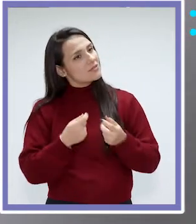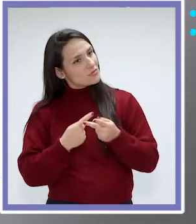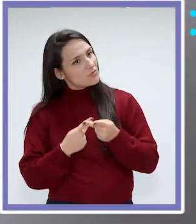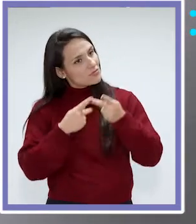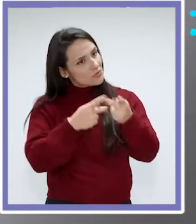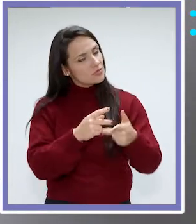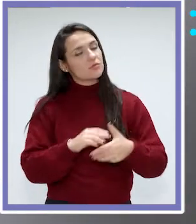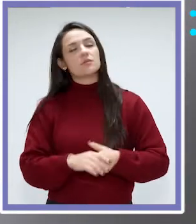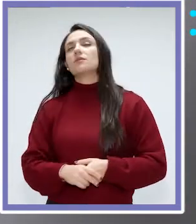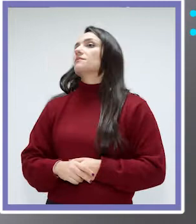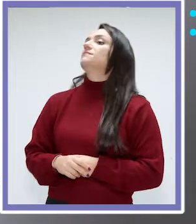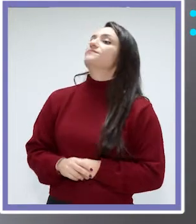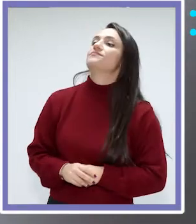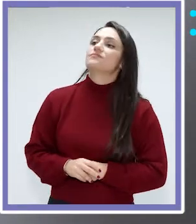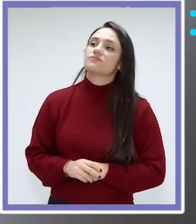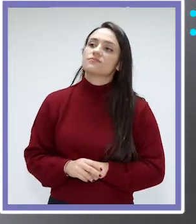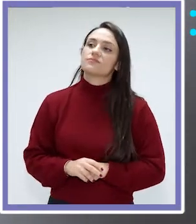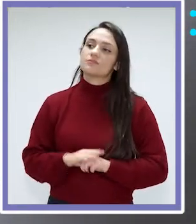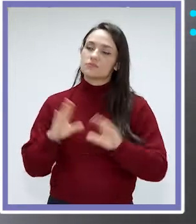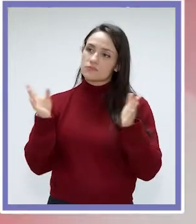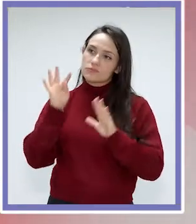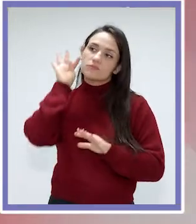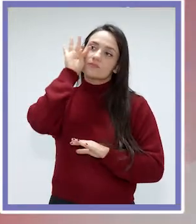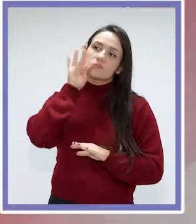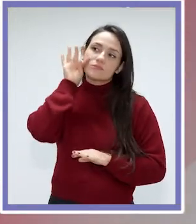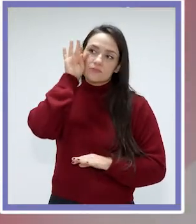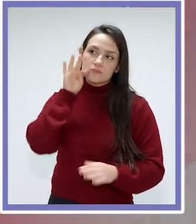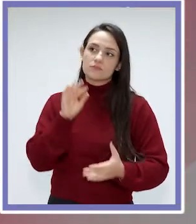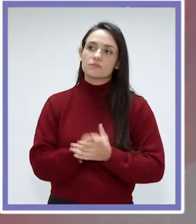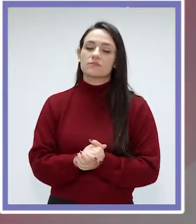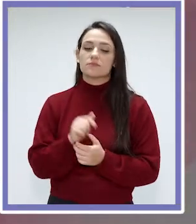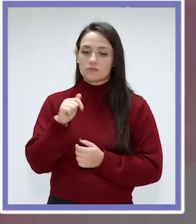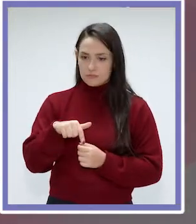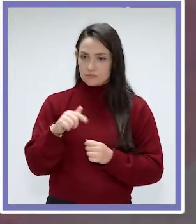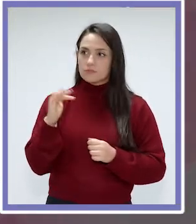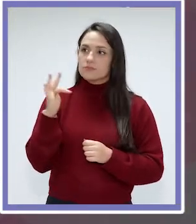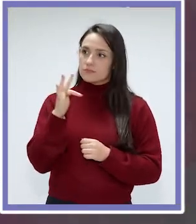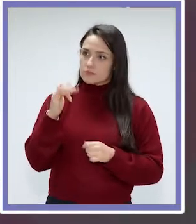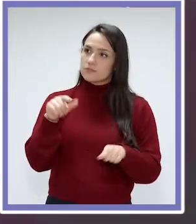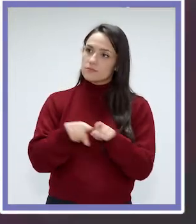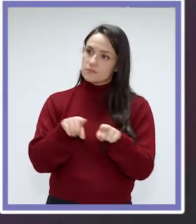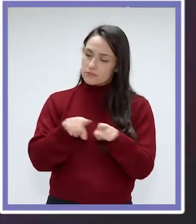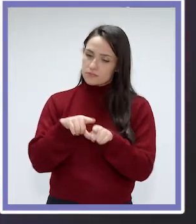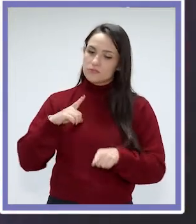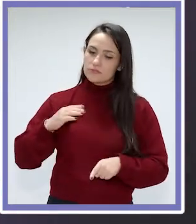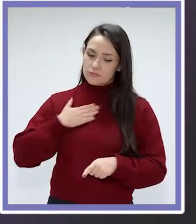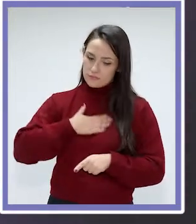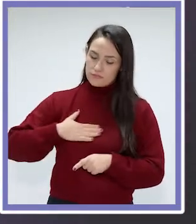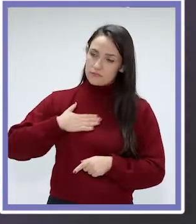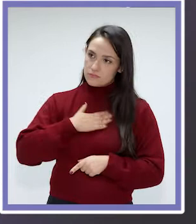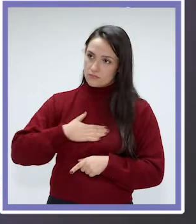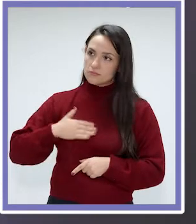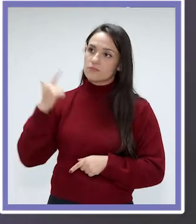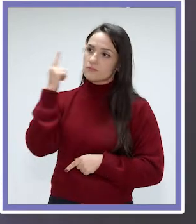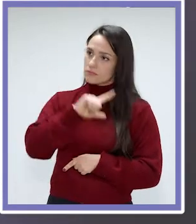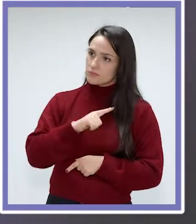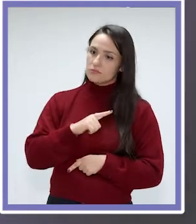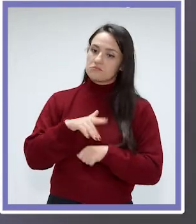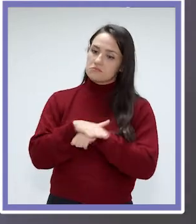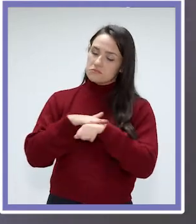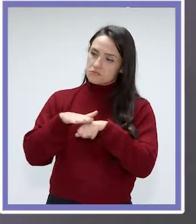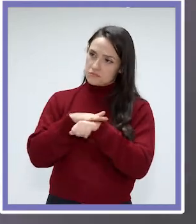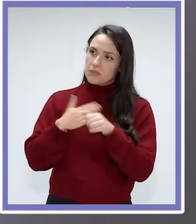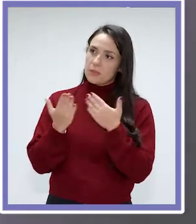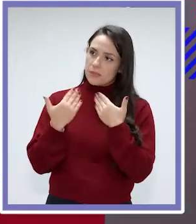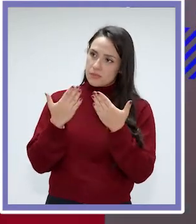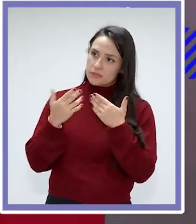convite aqui da TV Assembleia. Olá, Tiago. Para a gente aqui da universidade é uma grande satisfação poder participar